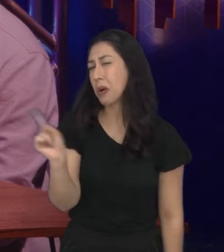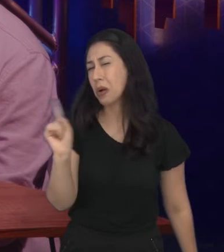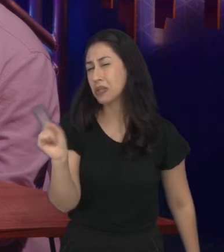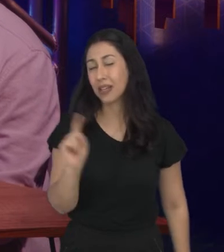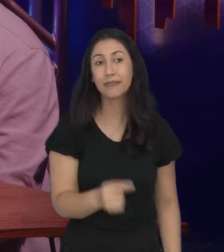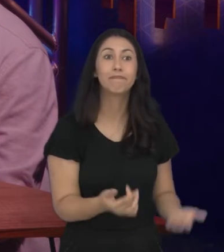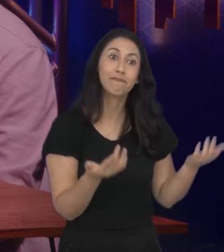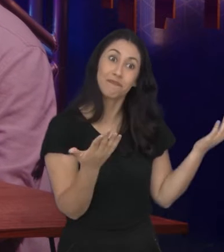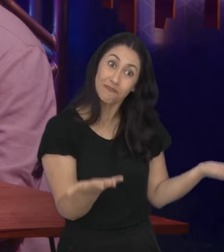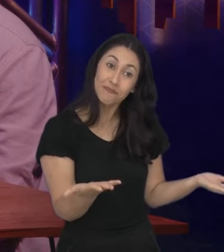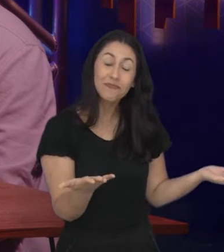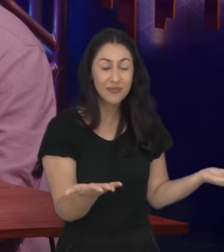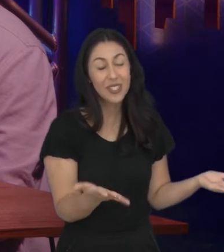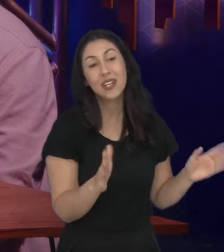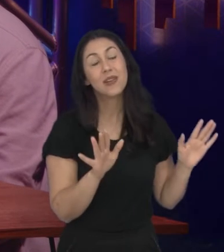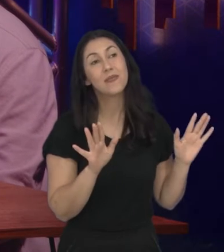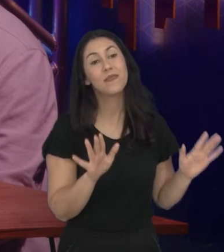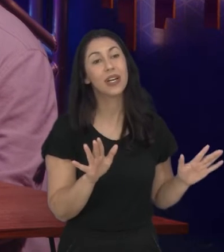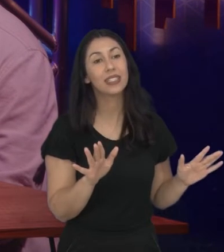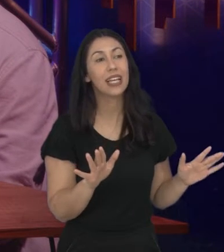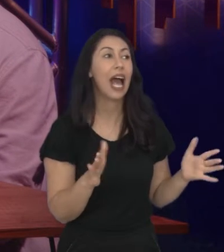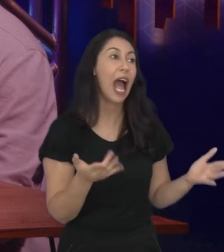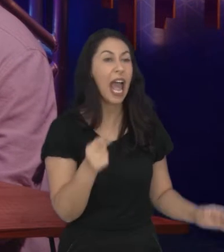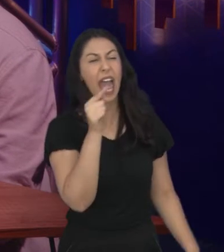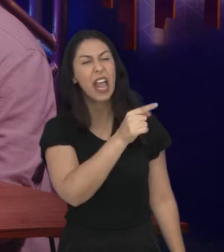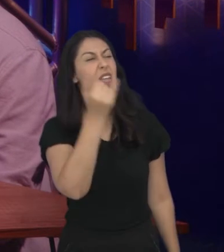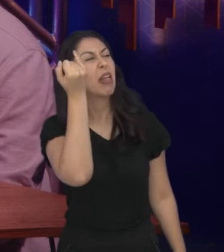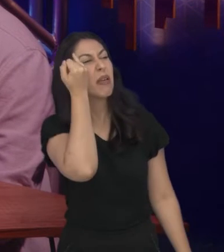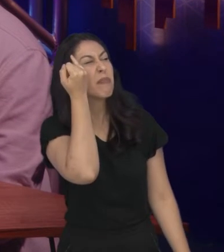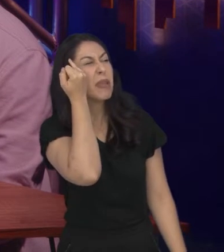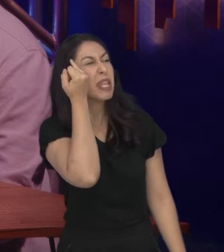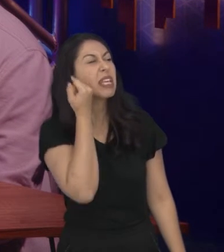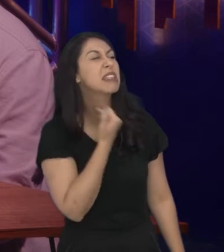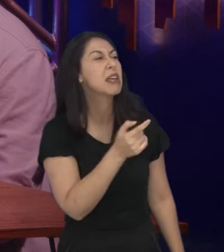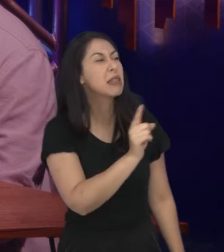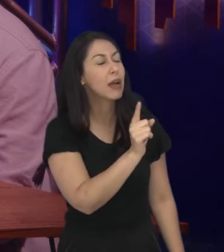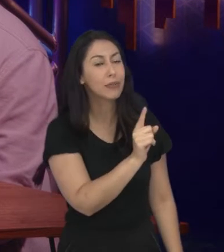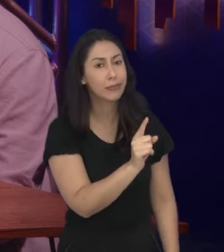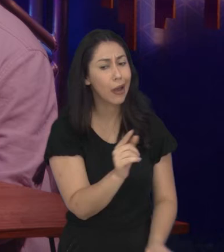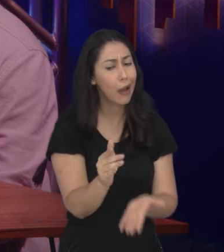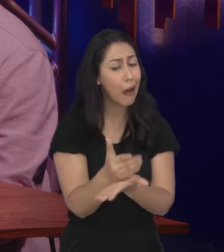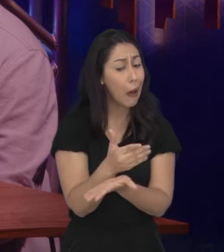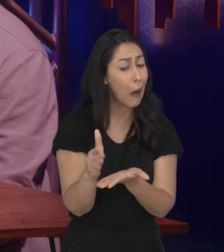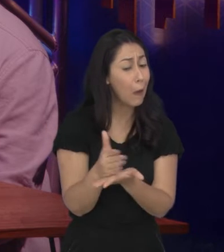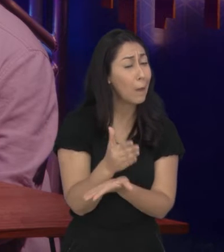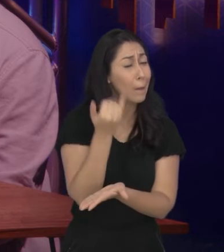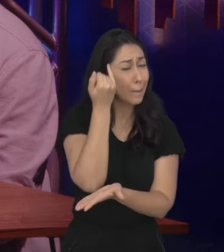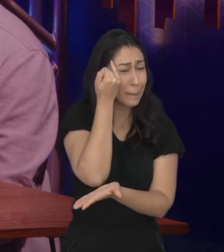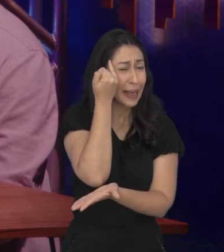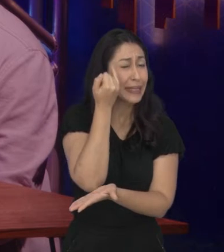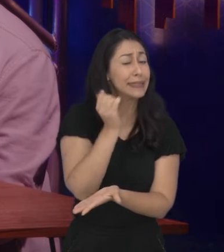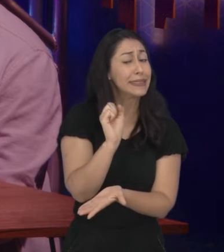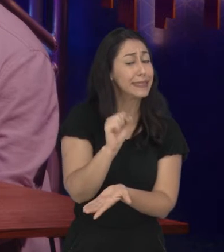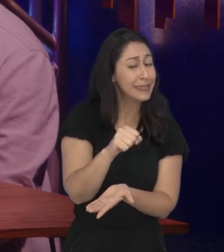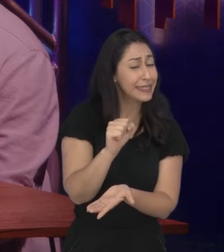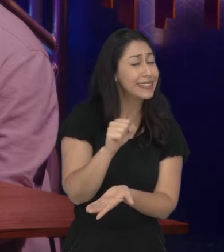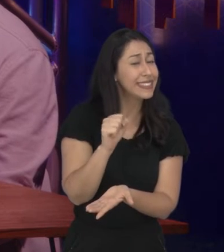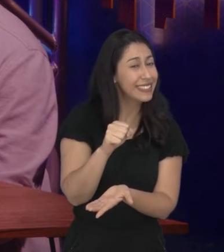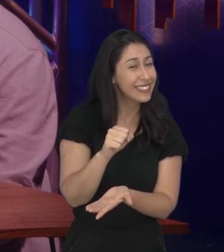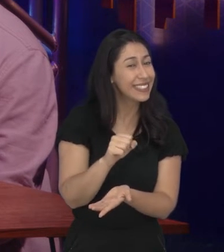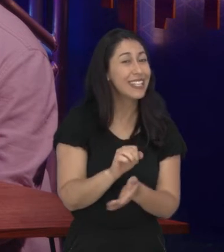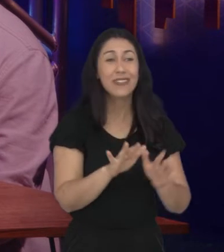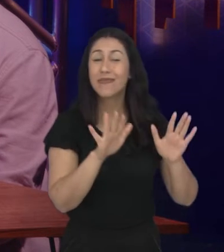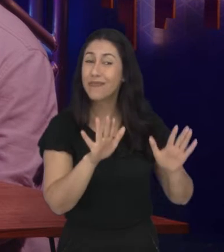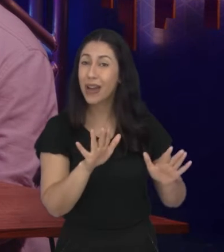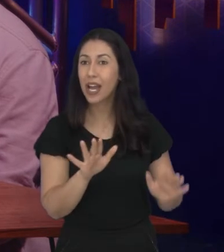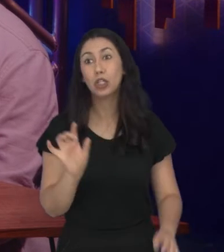Não rende, né, às vezes. E não é uma questão de preguiça, sabe? Tem uma questão, pode ser de preguiça